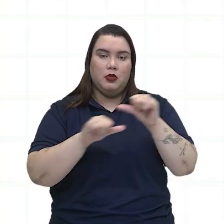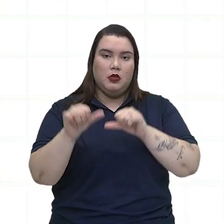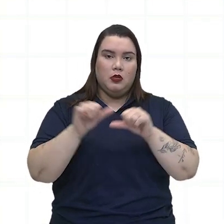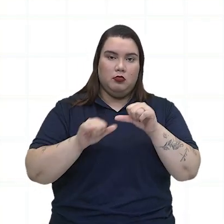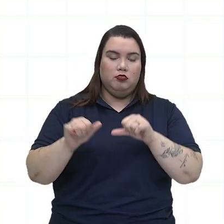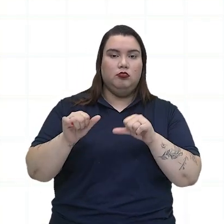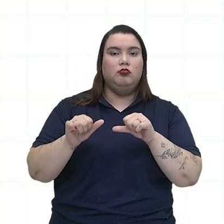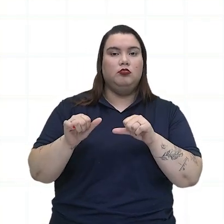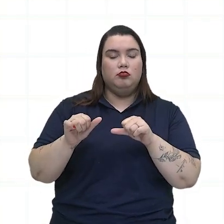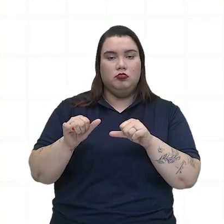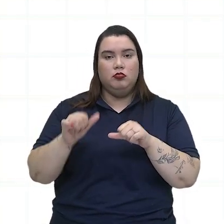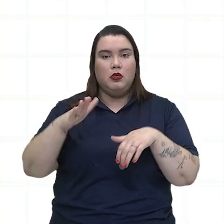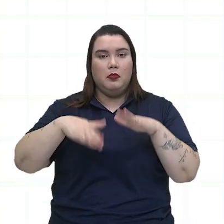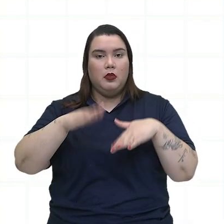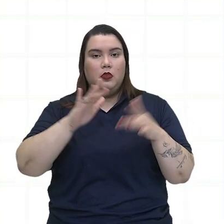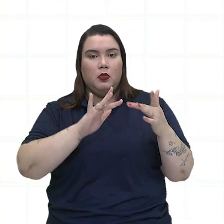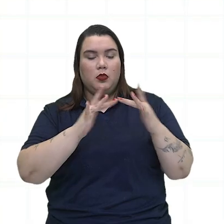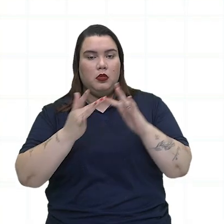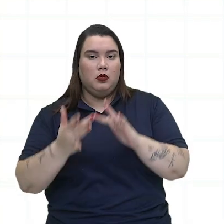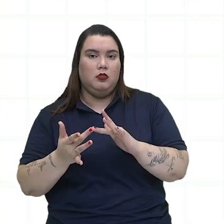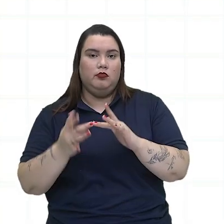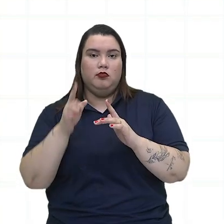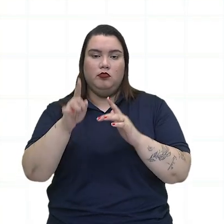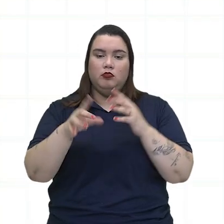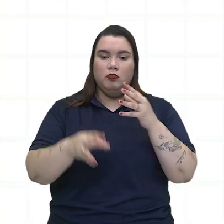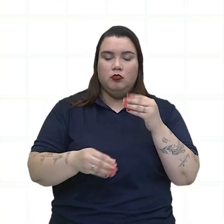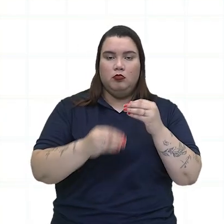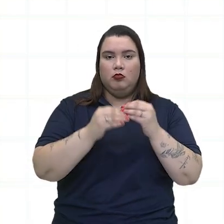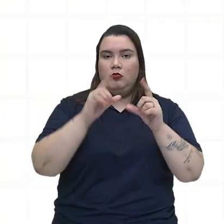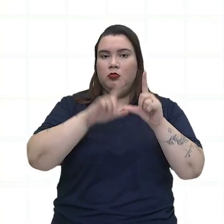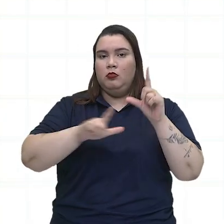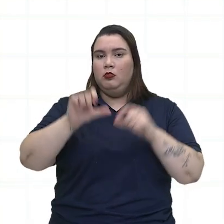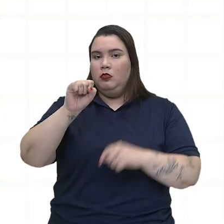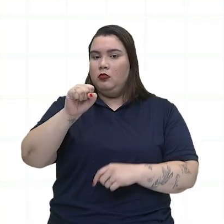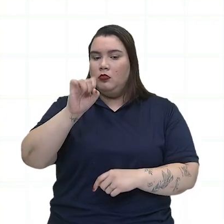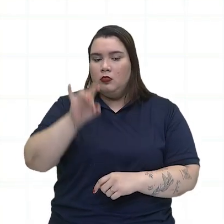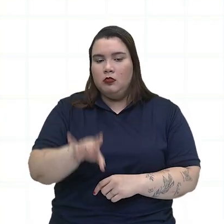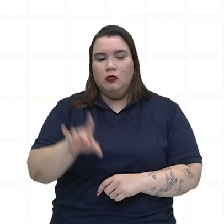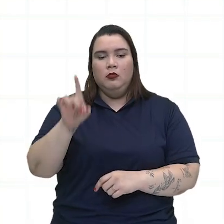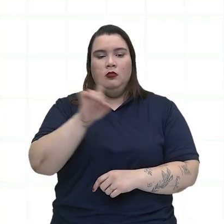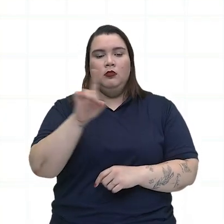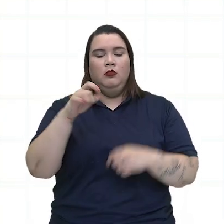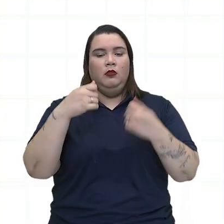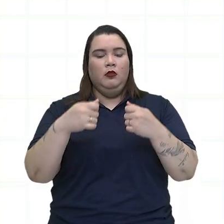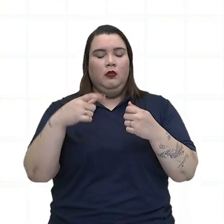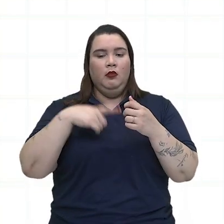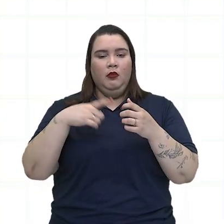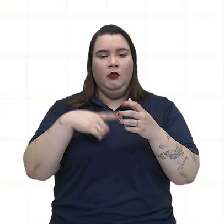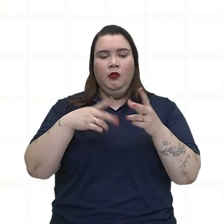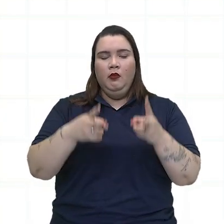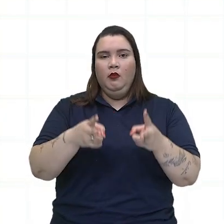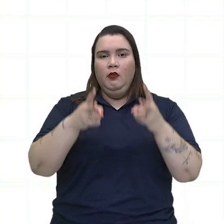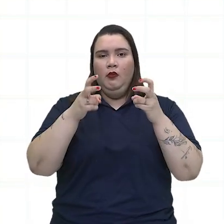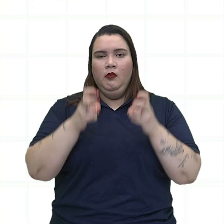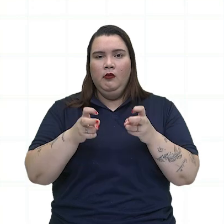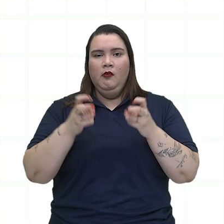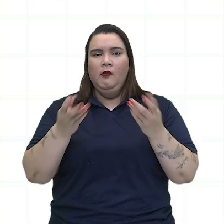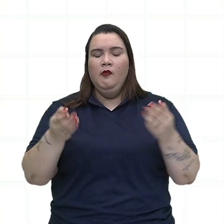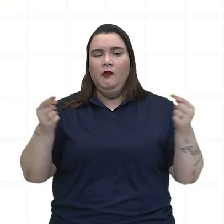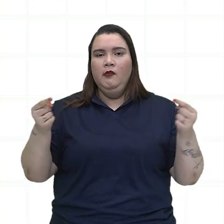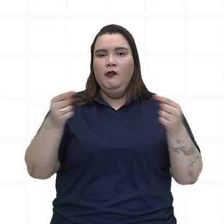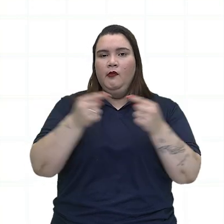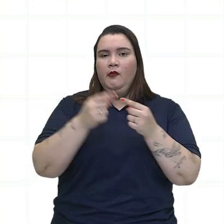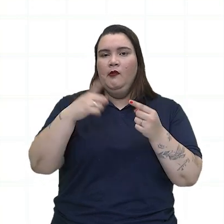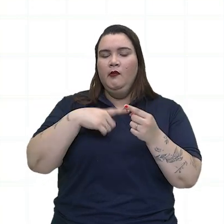algumas situações, que aí você não vai acrescentar só o S, né? Você precisa observar em como a palavra